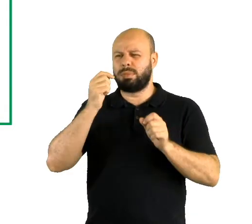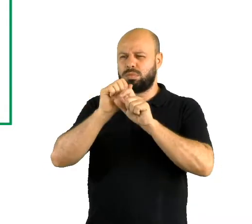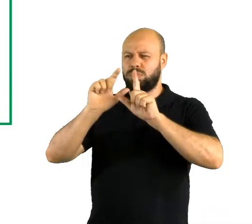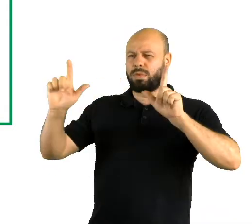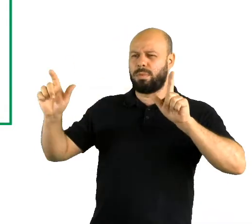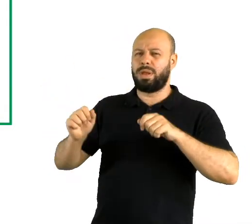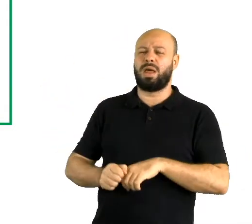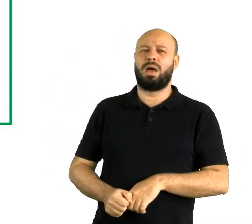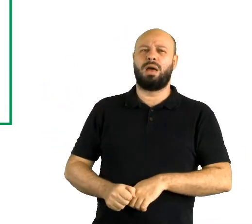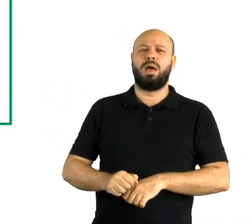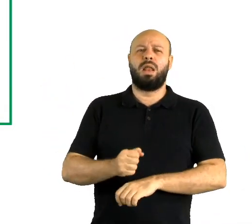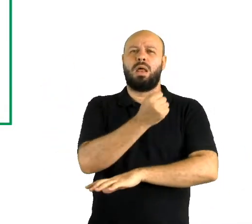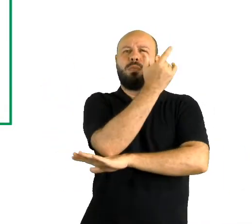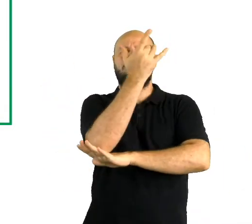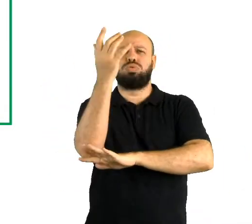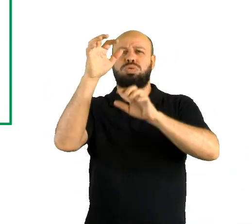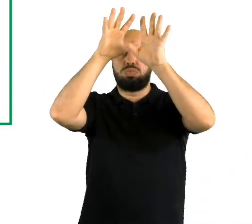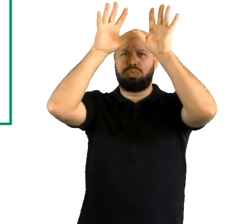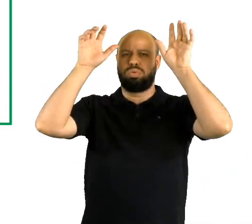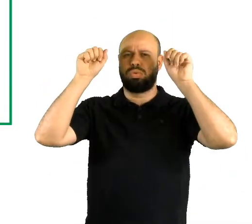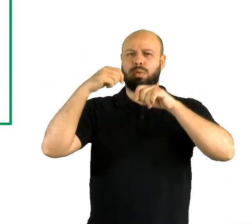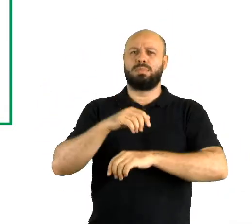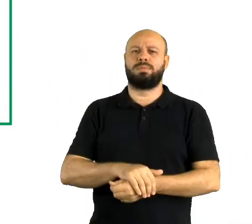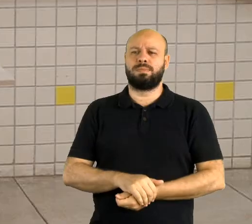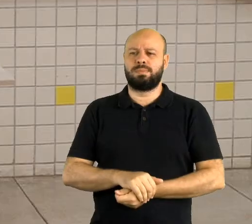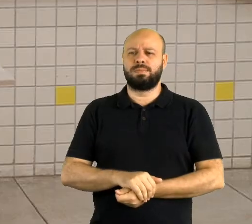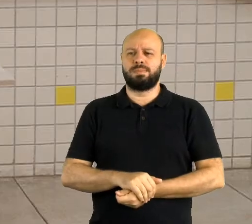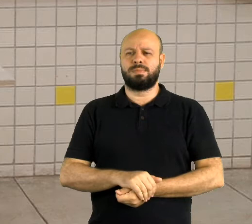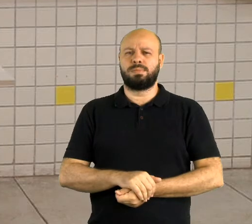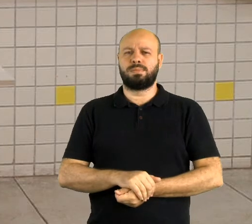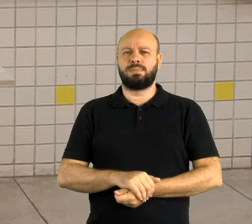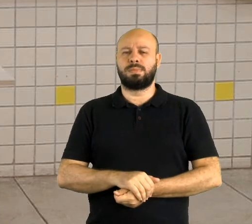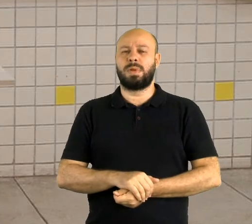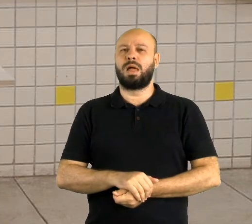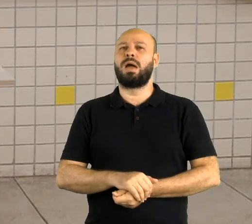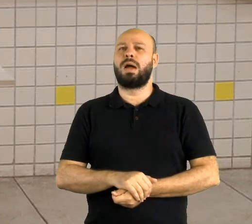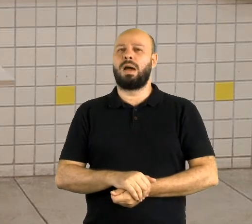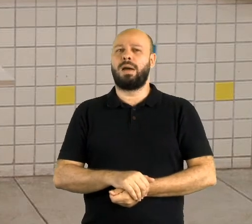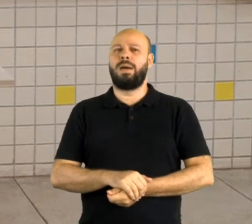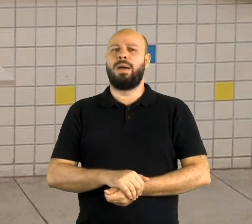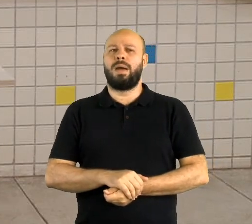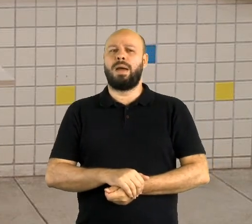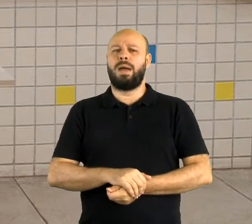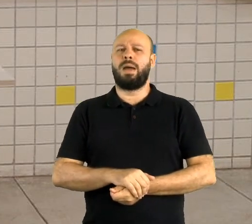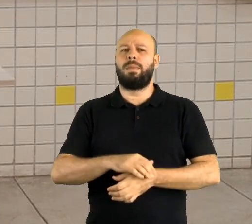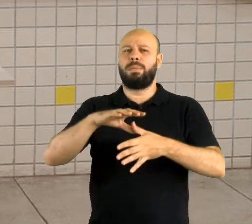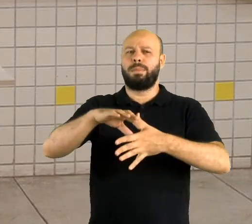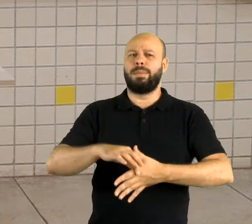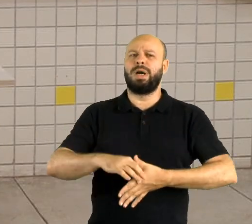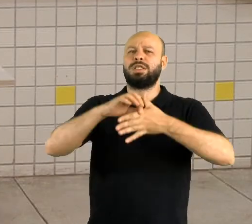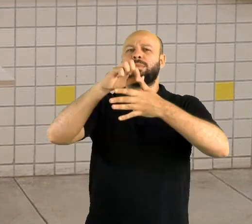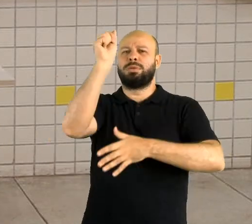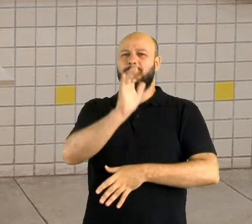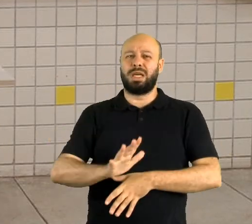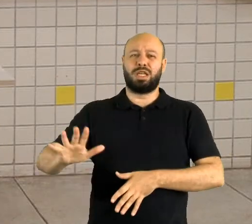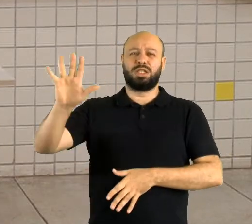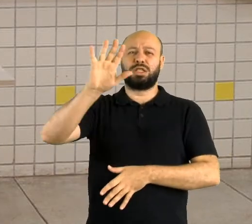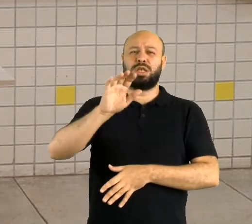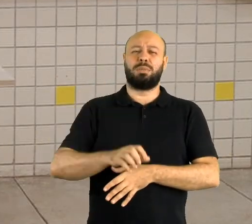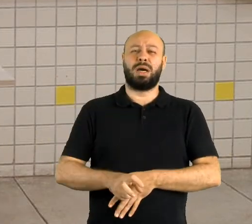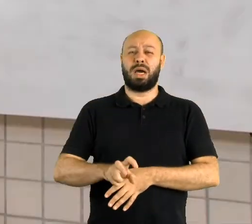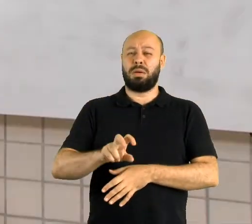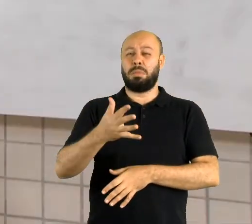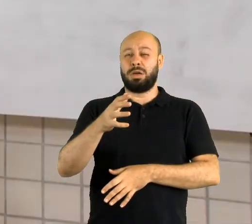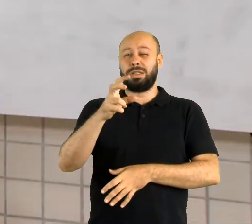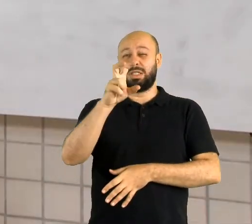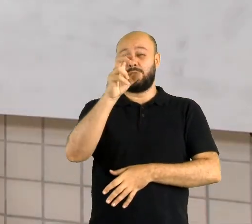floresta amazônica. A floresta amazônica que predomina o Brasil, praticamente 50%.